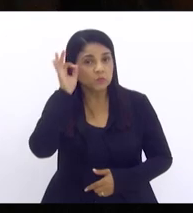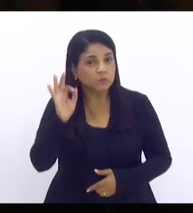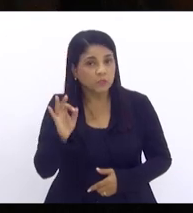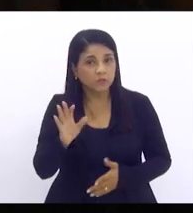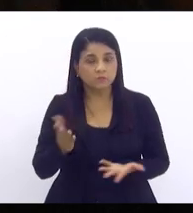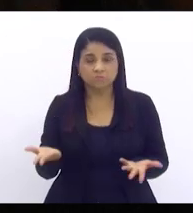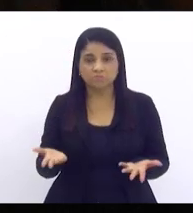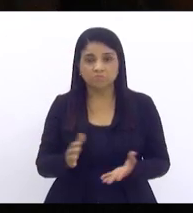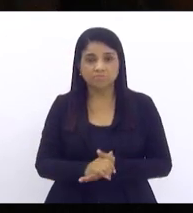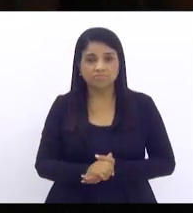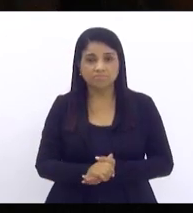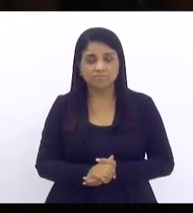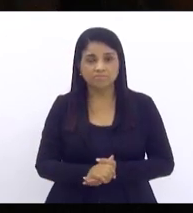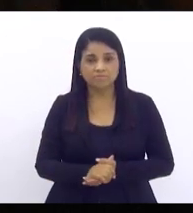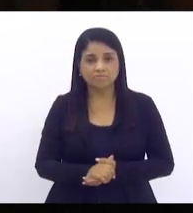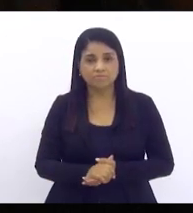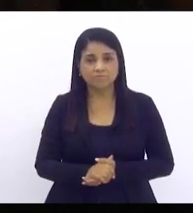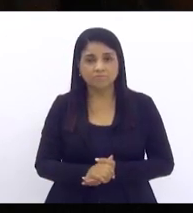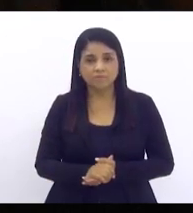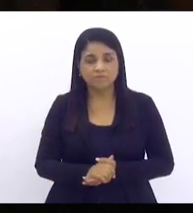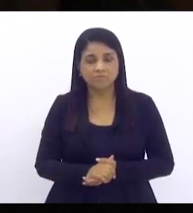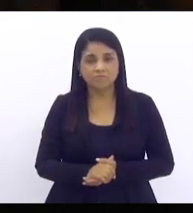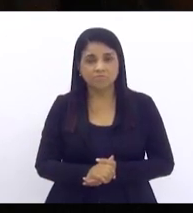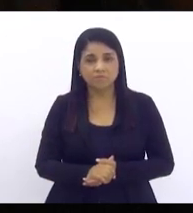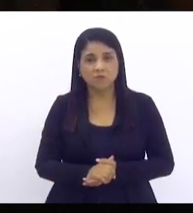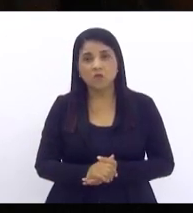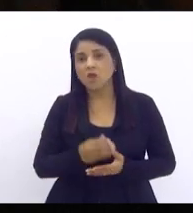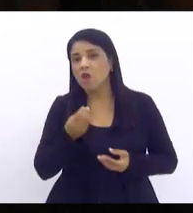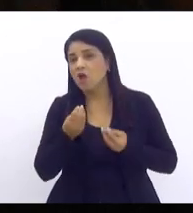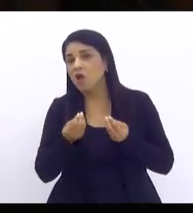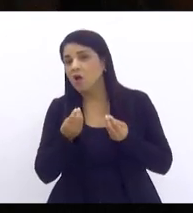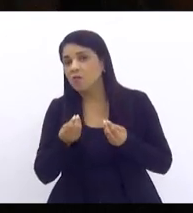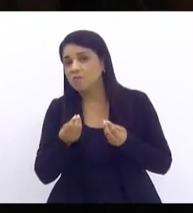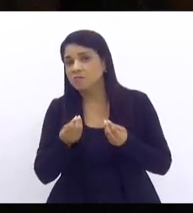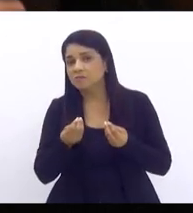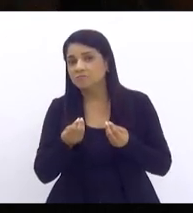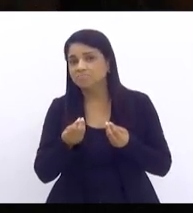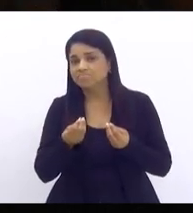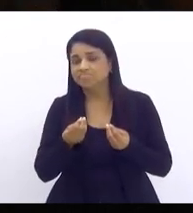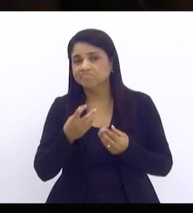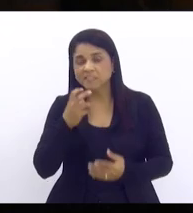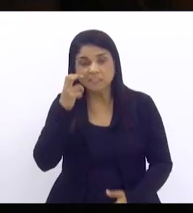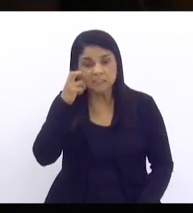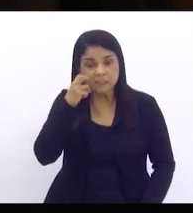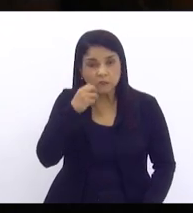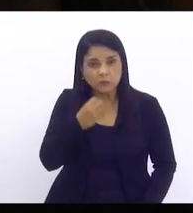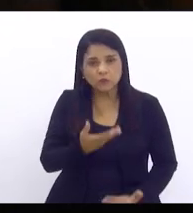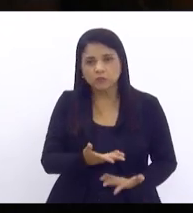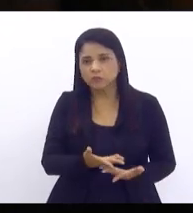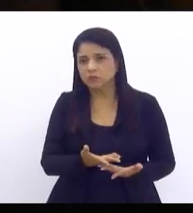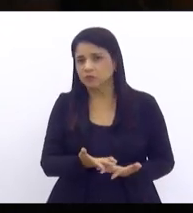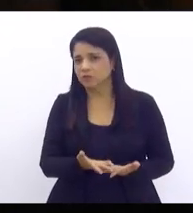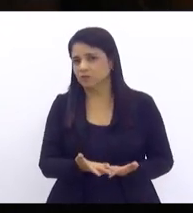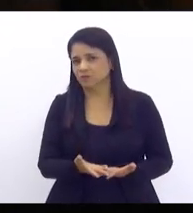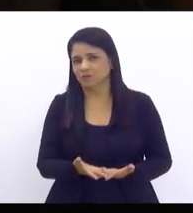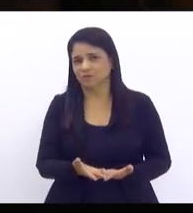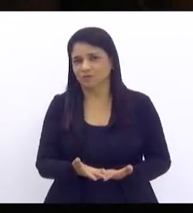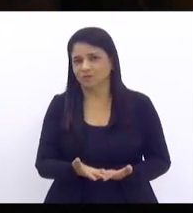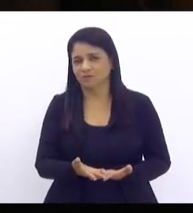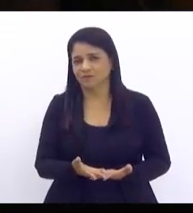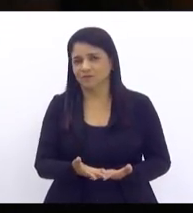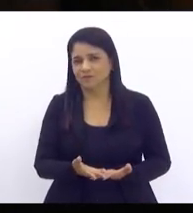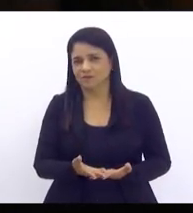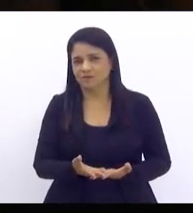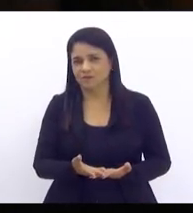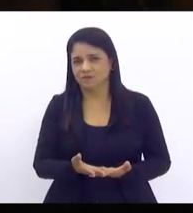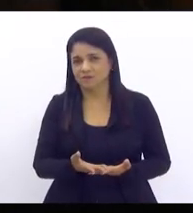égide de algo absolutamente constrangedor, que é o escândalo